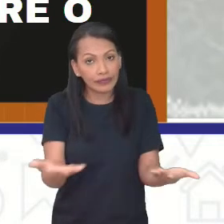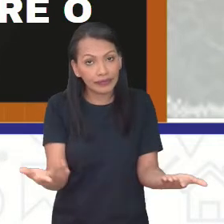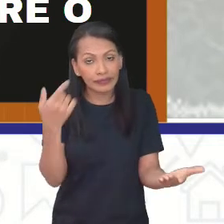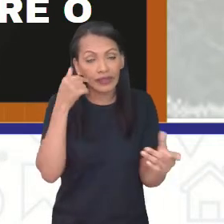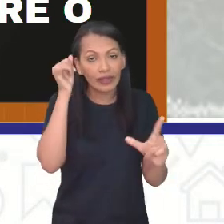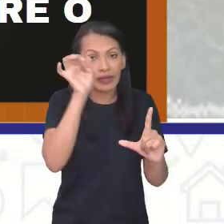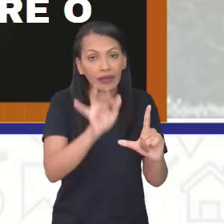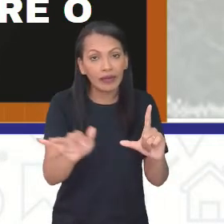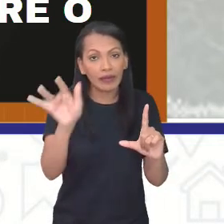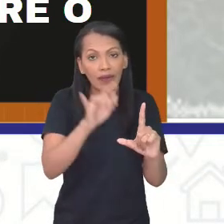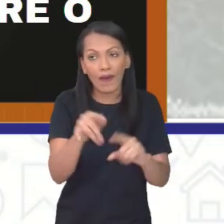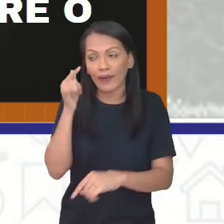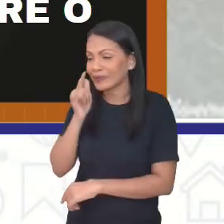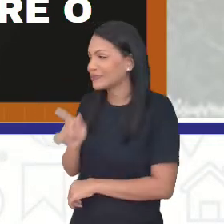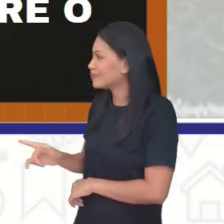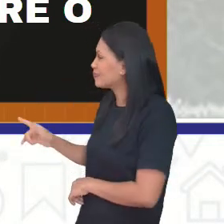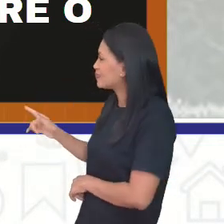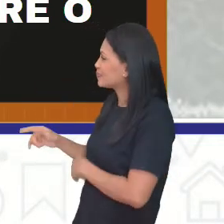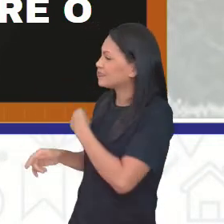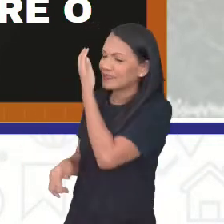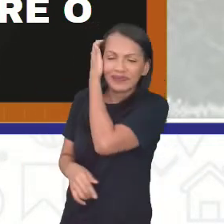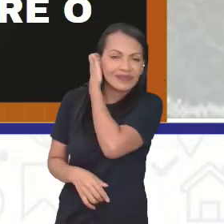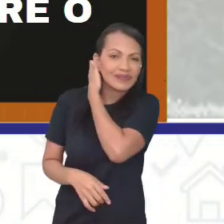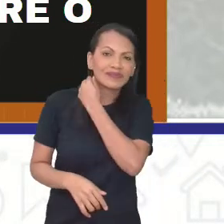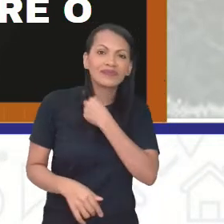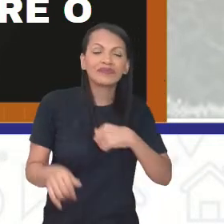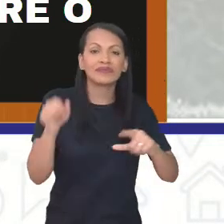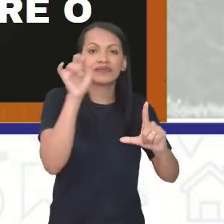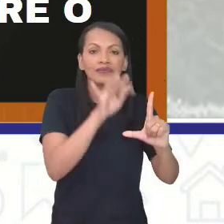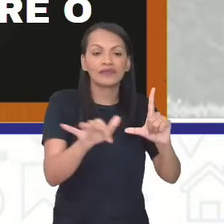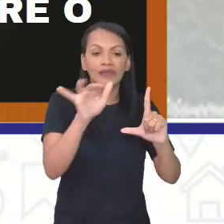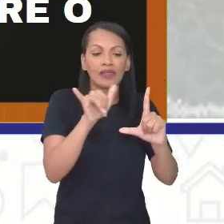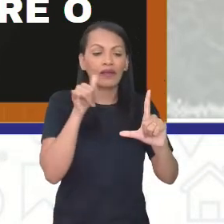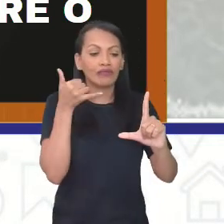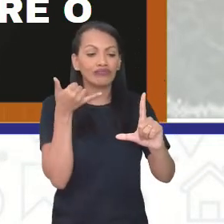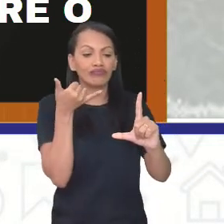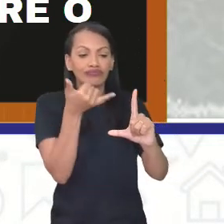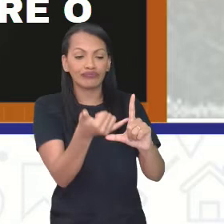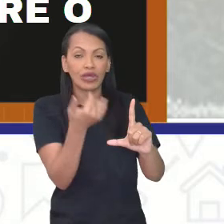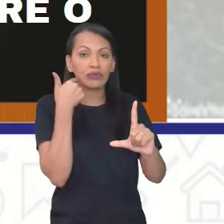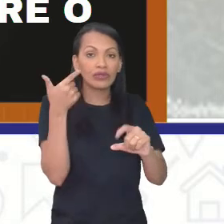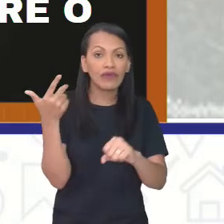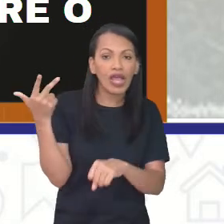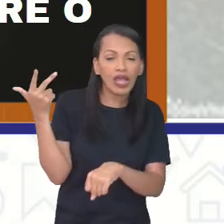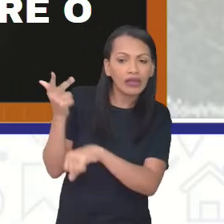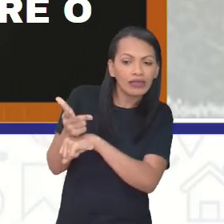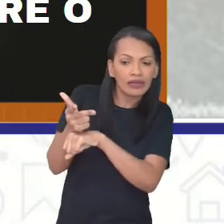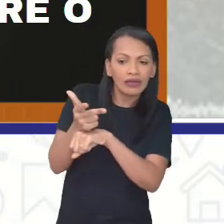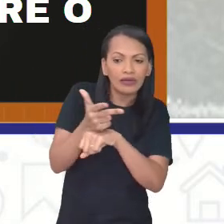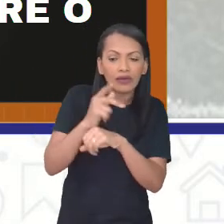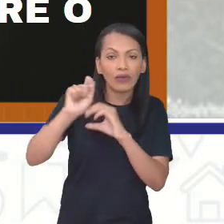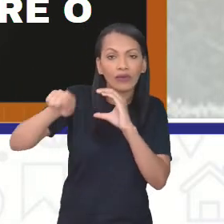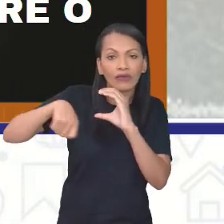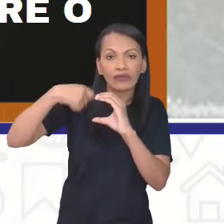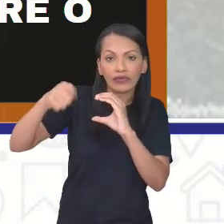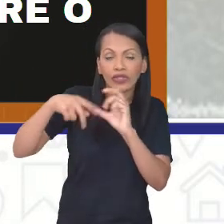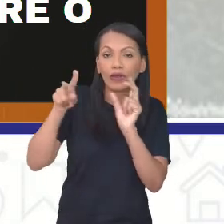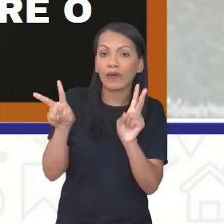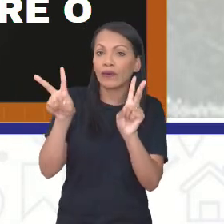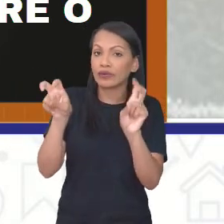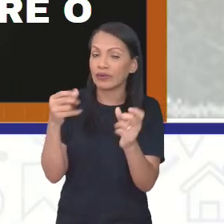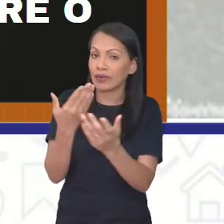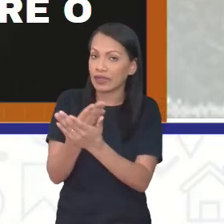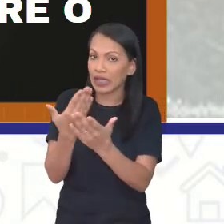aponta o celular aí para o QR Code ao lado, você vai assistir um vídeo, né, ligado ao tema da aula de